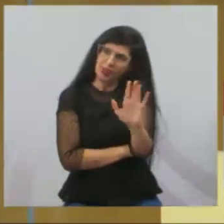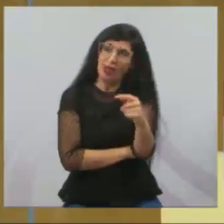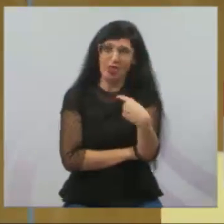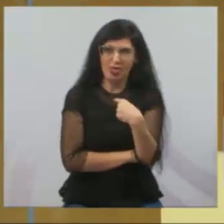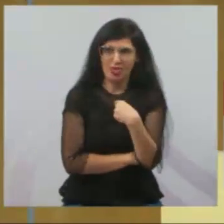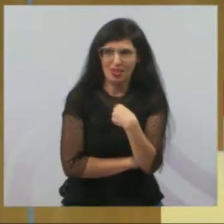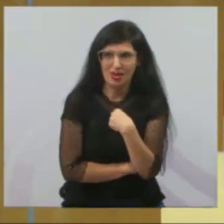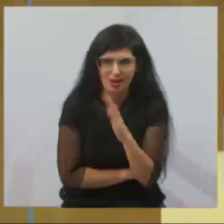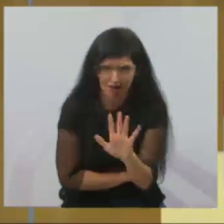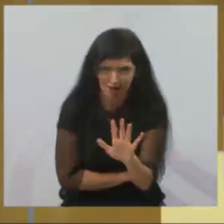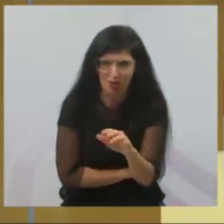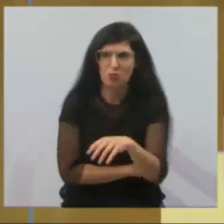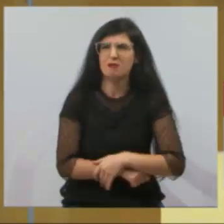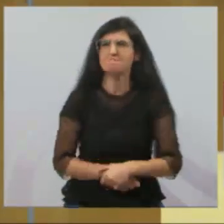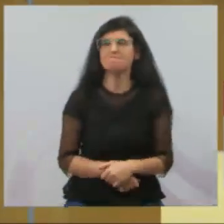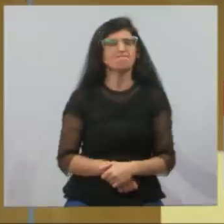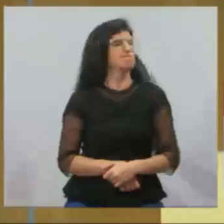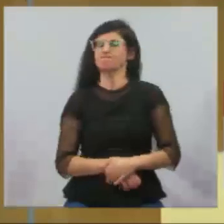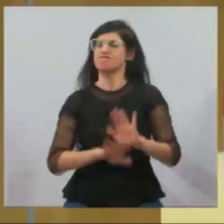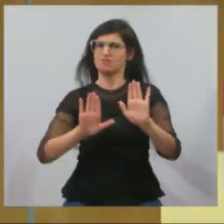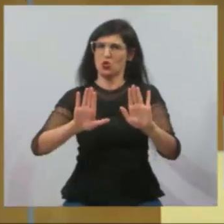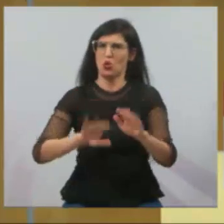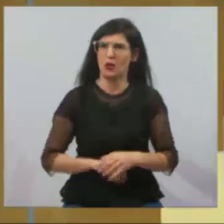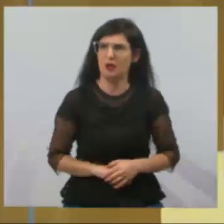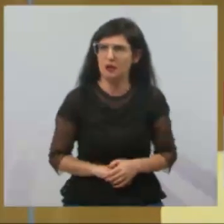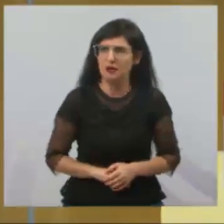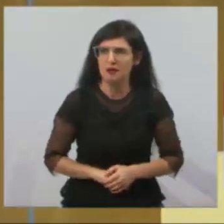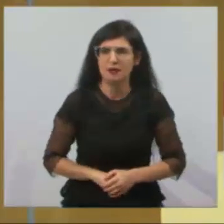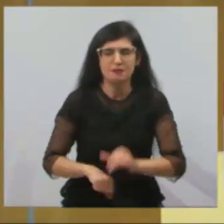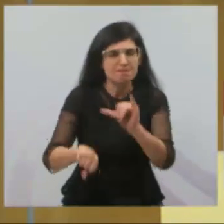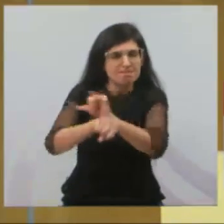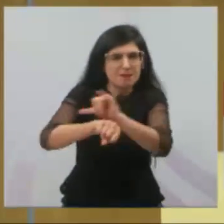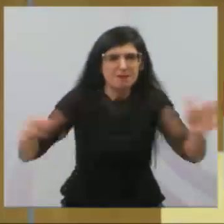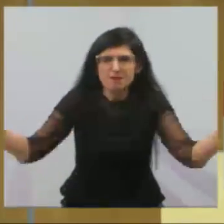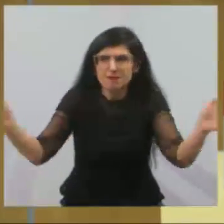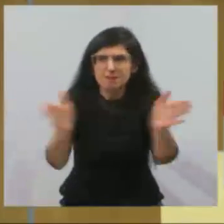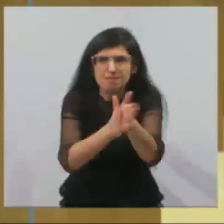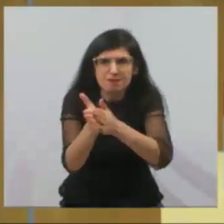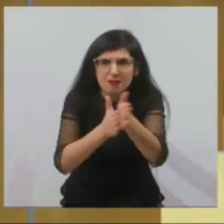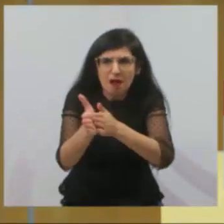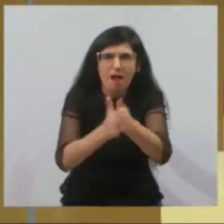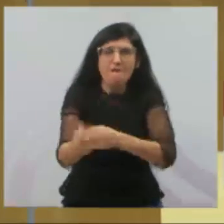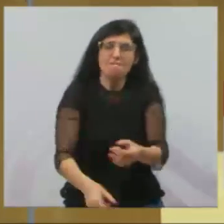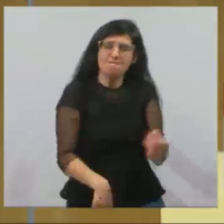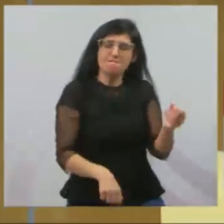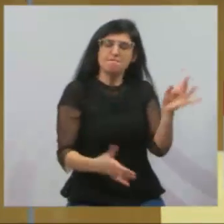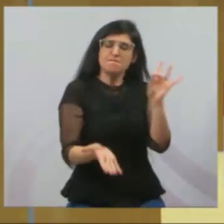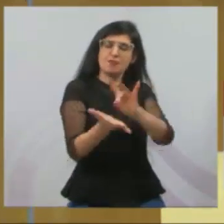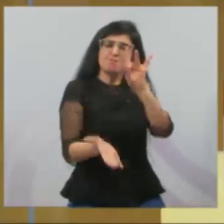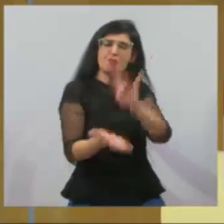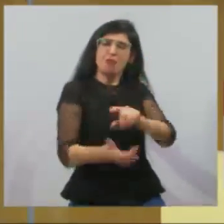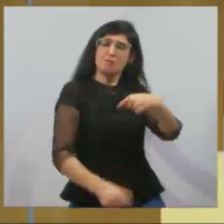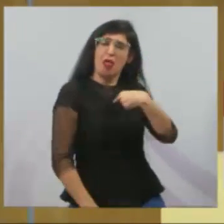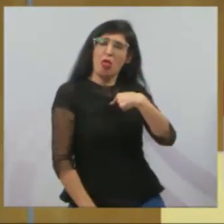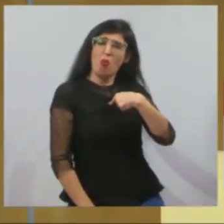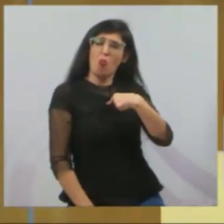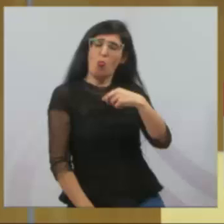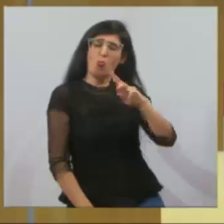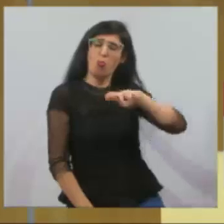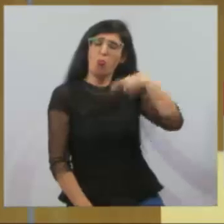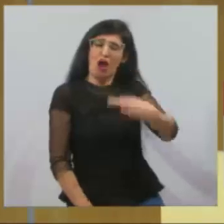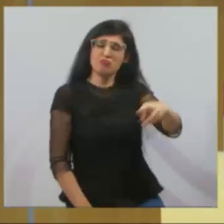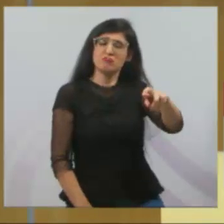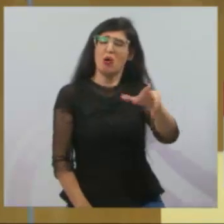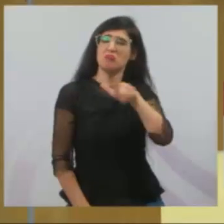querer achar que toda a verdade reside aqui nas minhas palavras, mas vou falar com